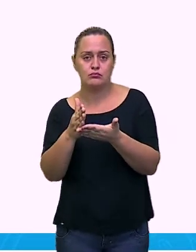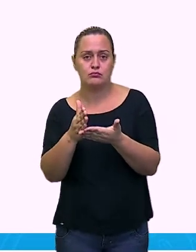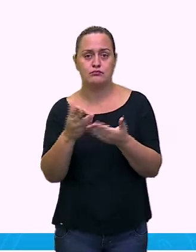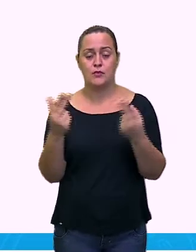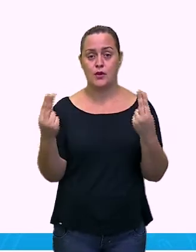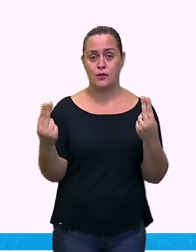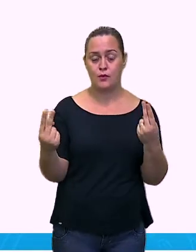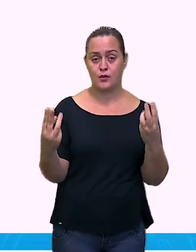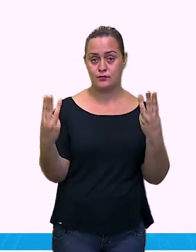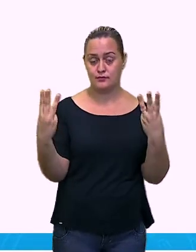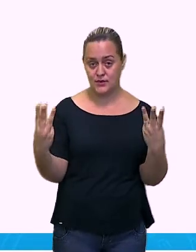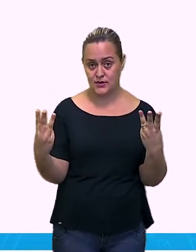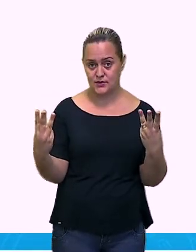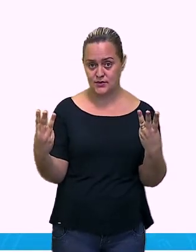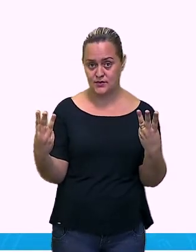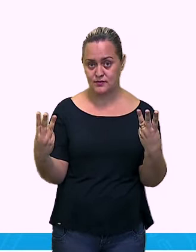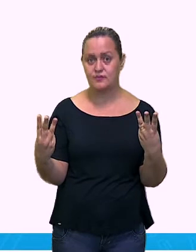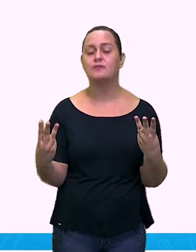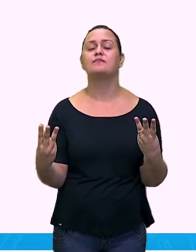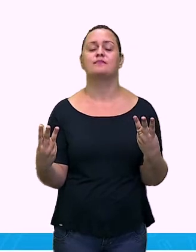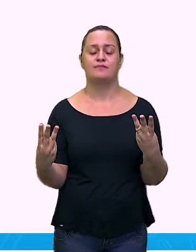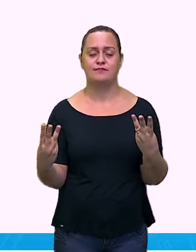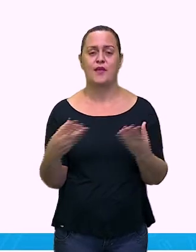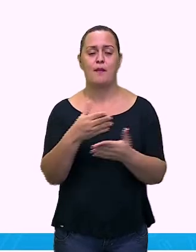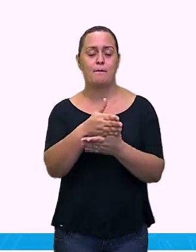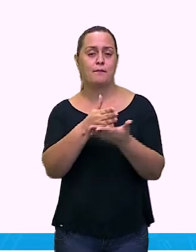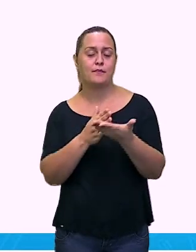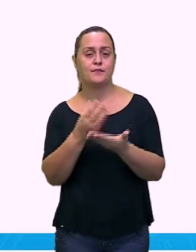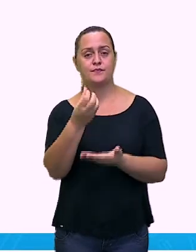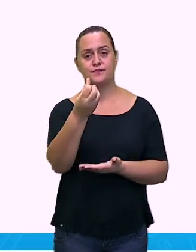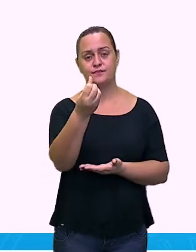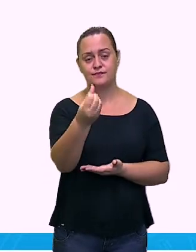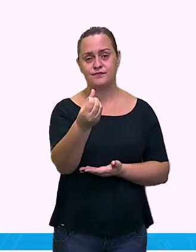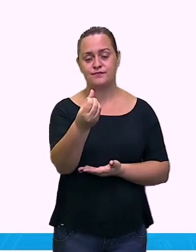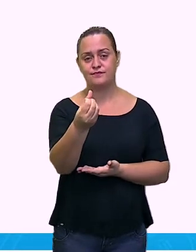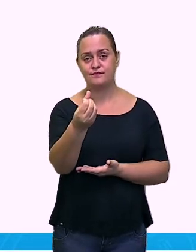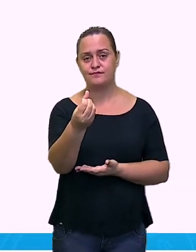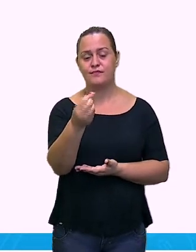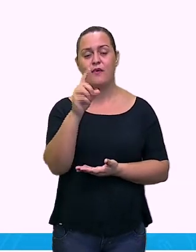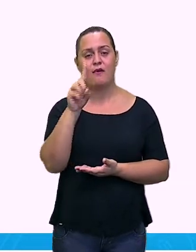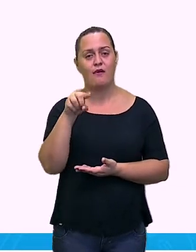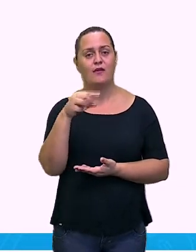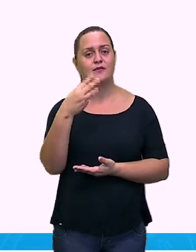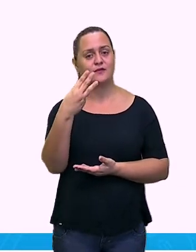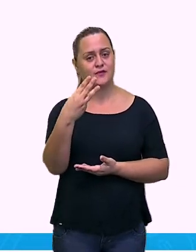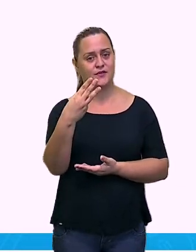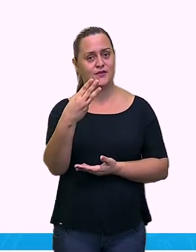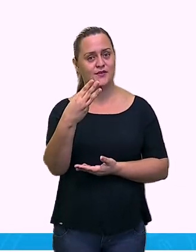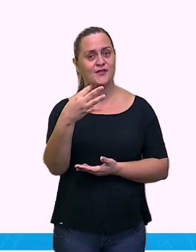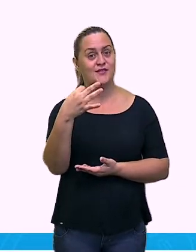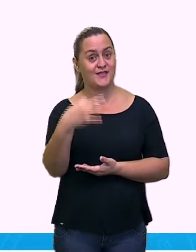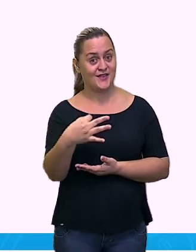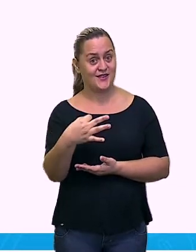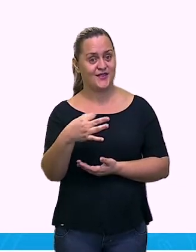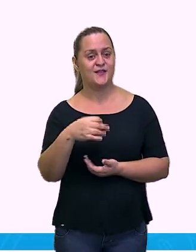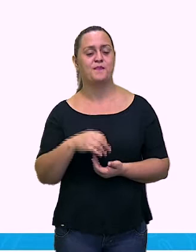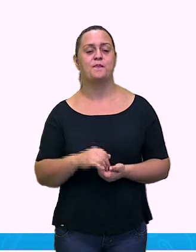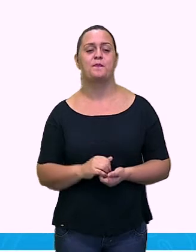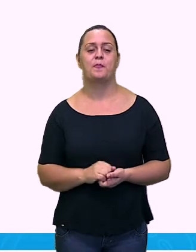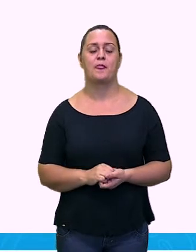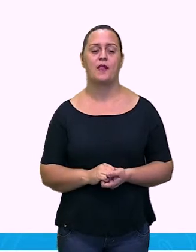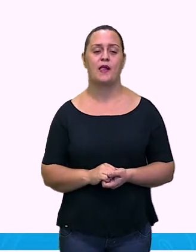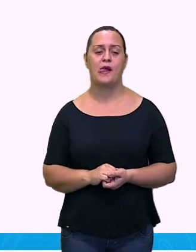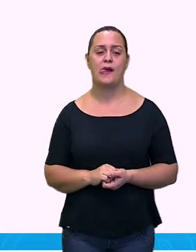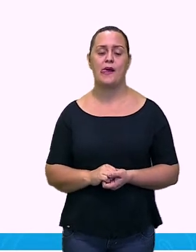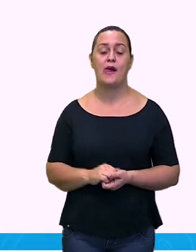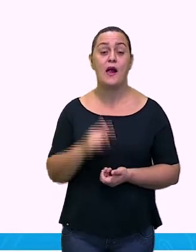ou seja a metade de 6 = 3 vamos a nossa próxima essa daqui é